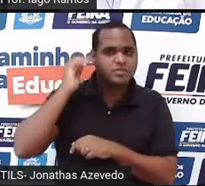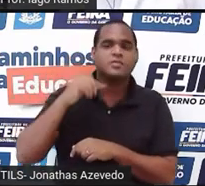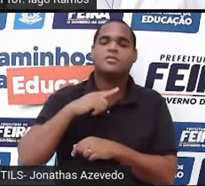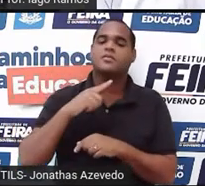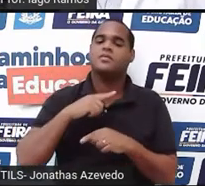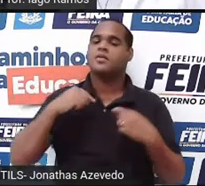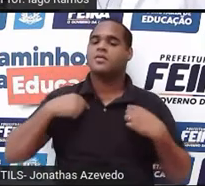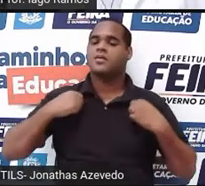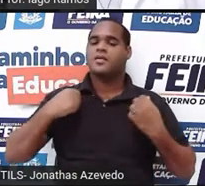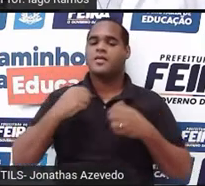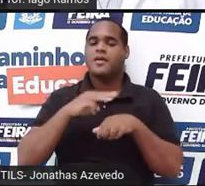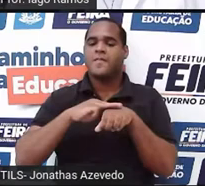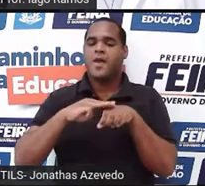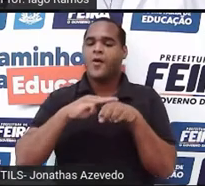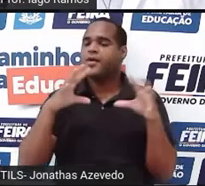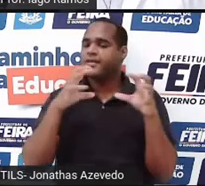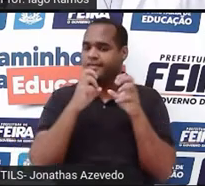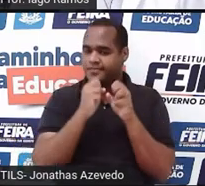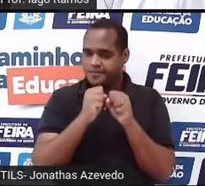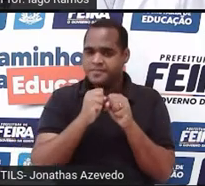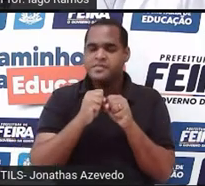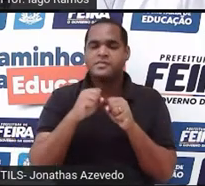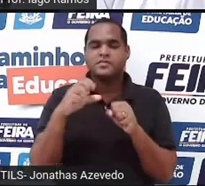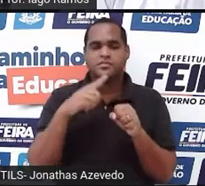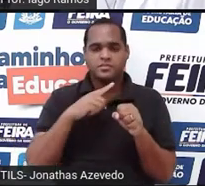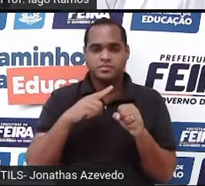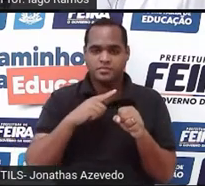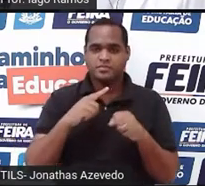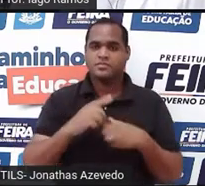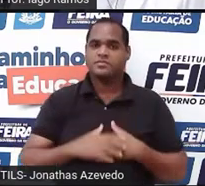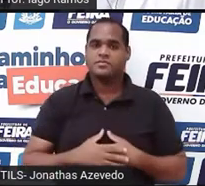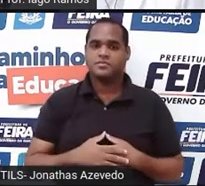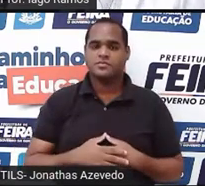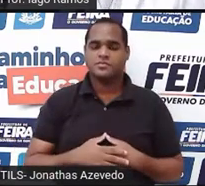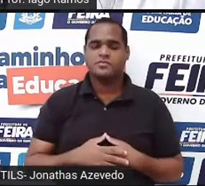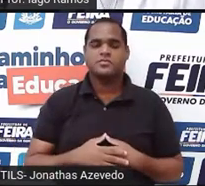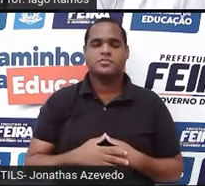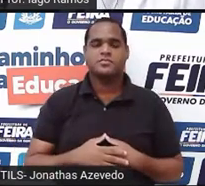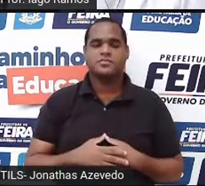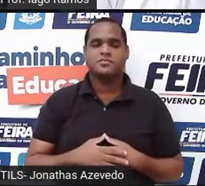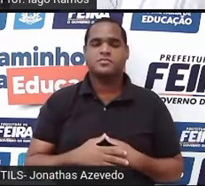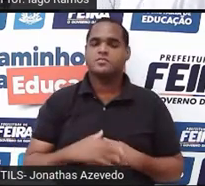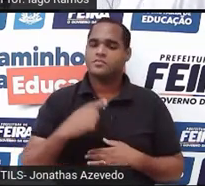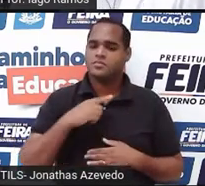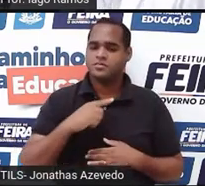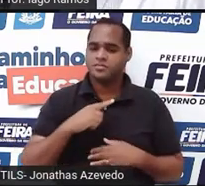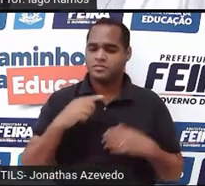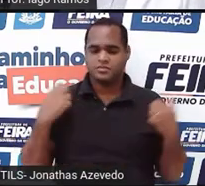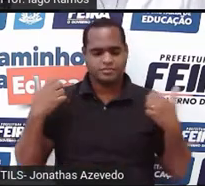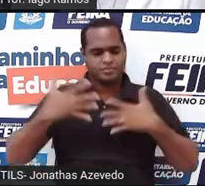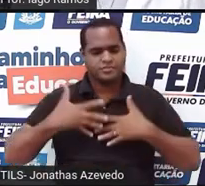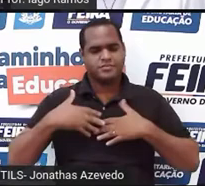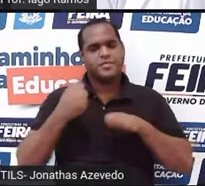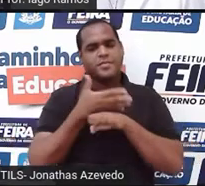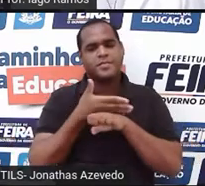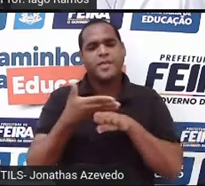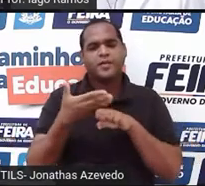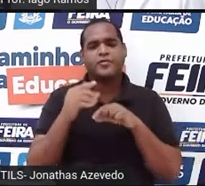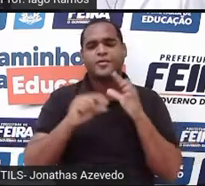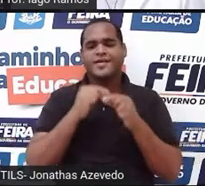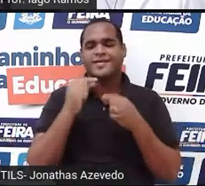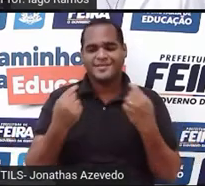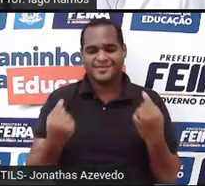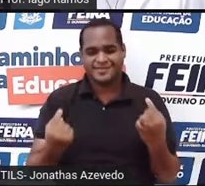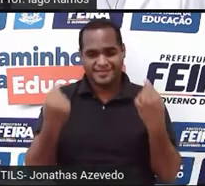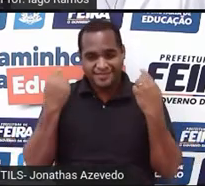visto uma camisa marrom claro bem claro mais próximo do banco e por cima um jaleco branco faz de